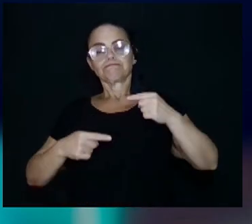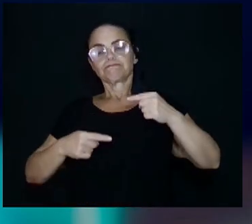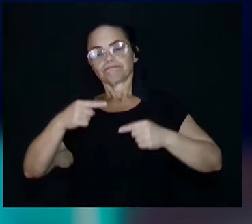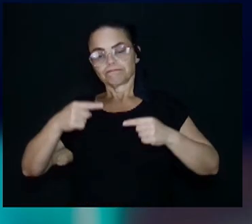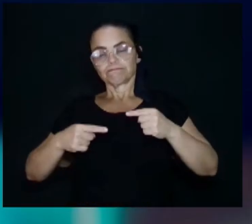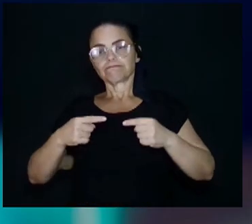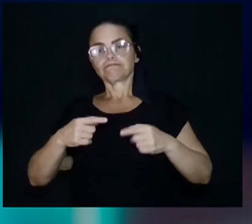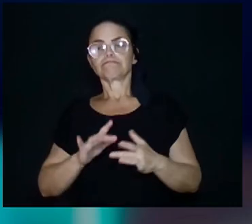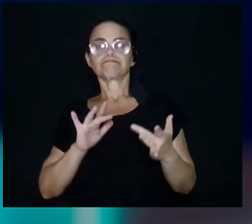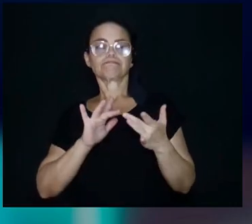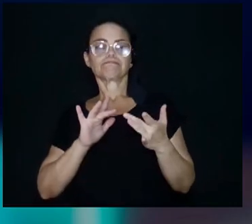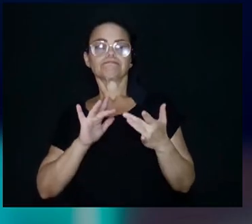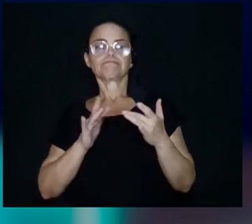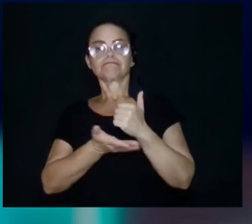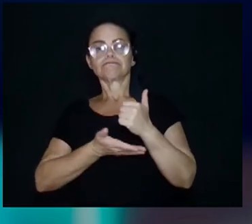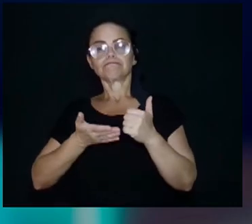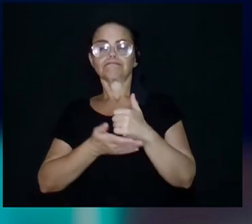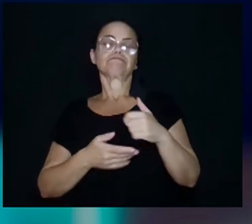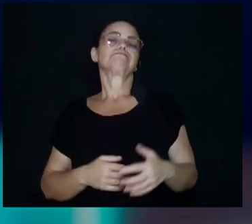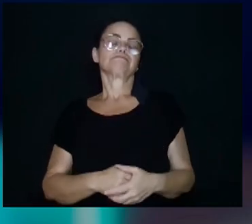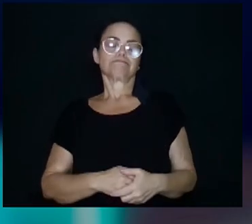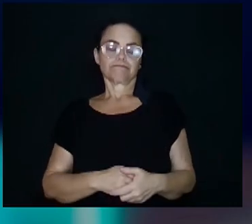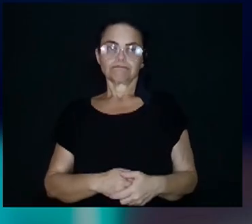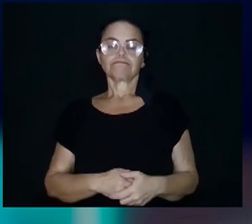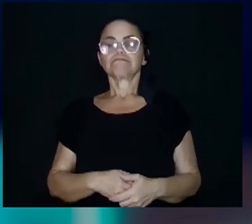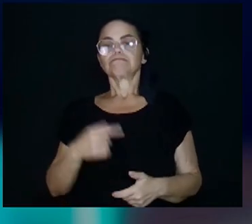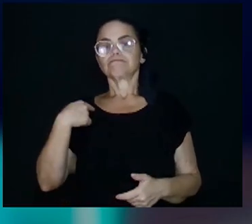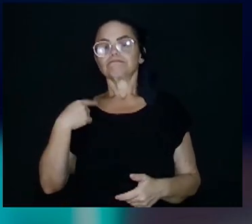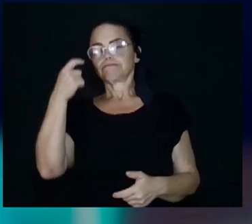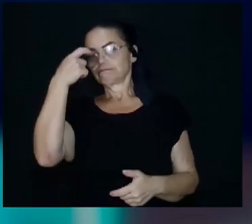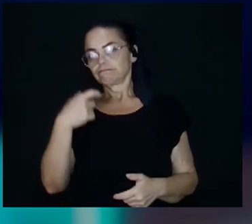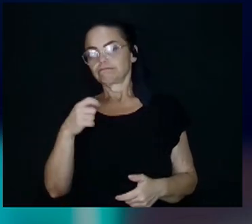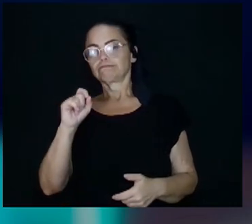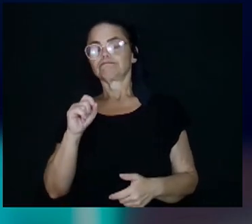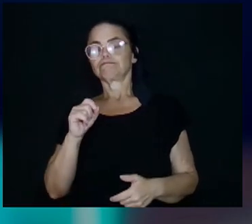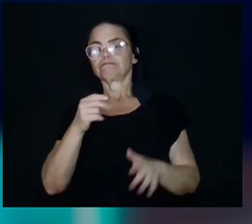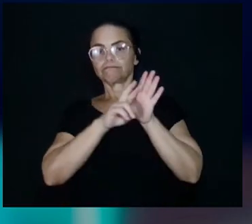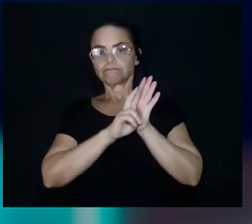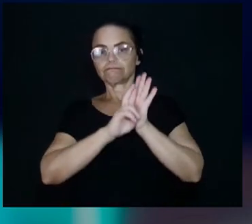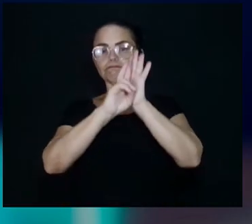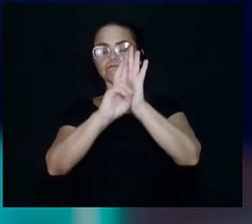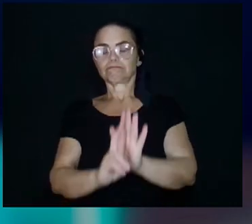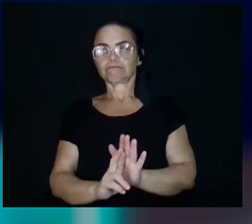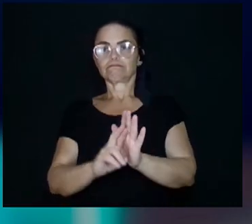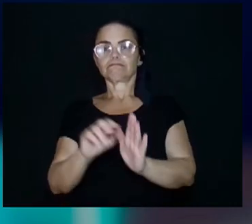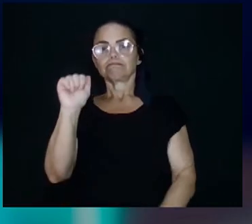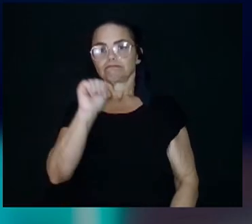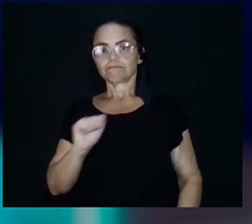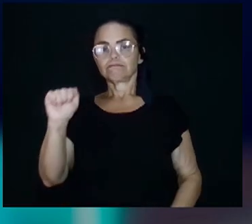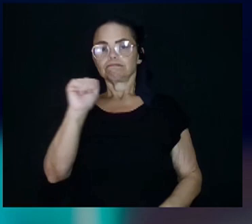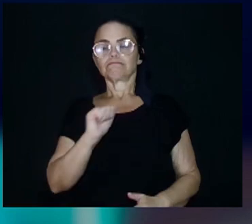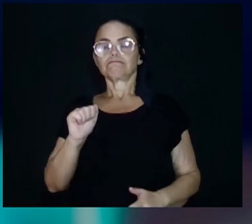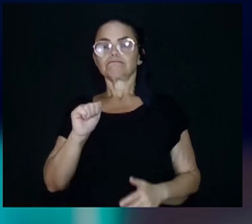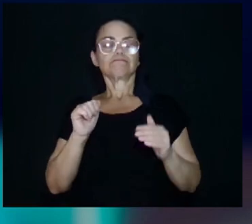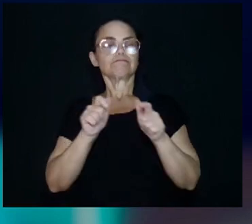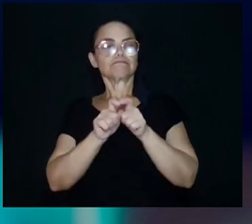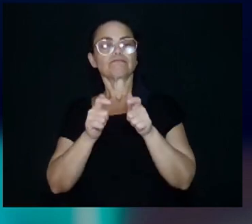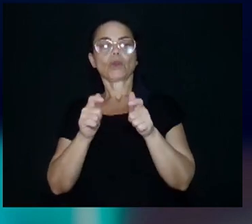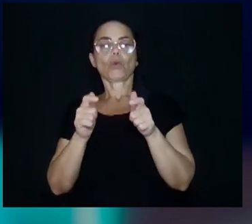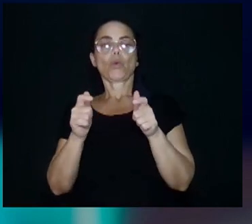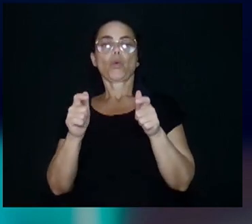base, contato com quem a gente representa. Porque associações tendem a crescer e, se não tomarem cuidado, ficam